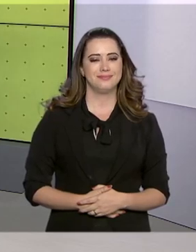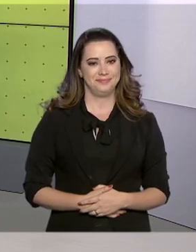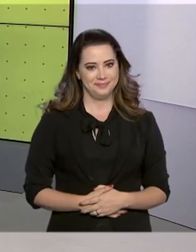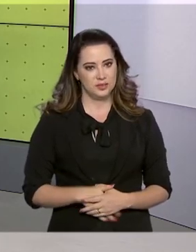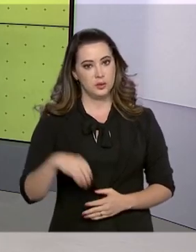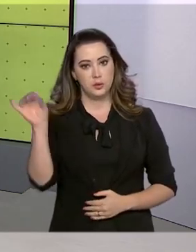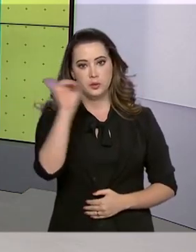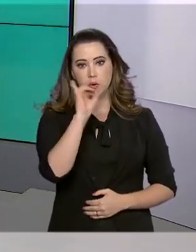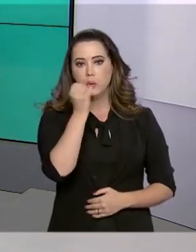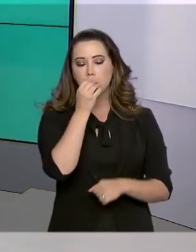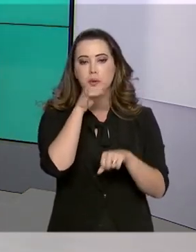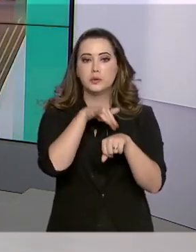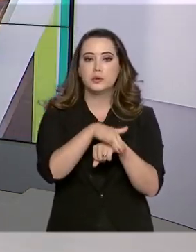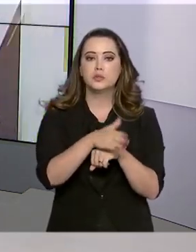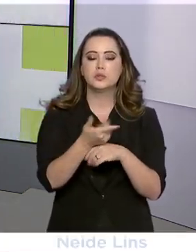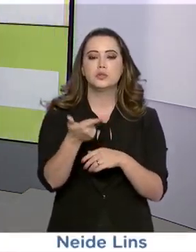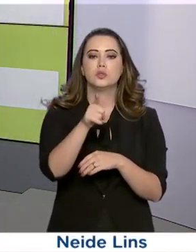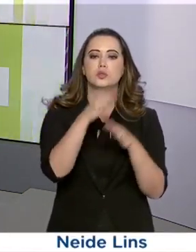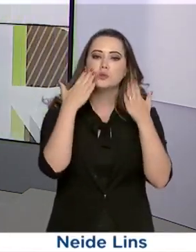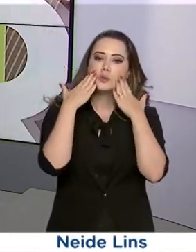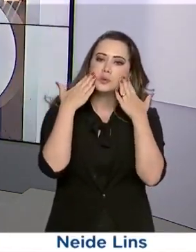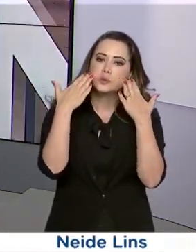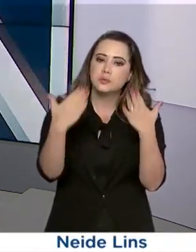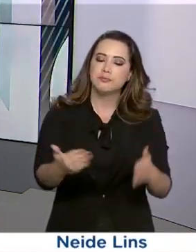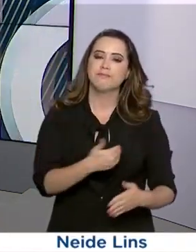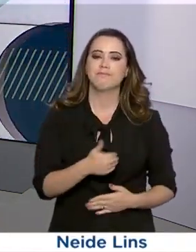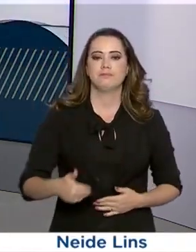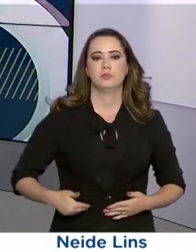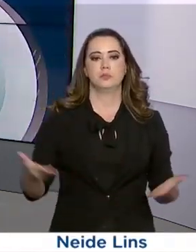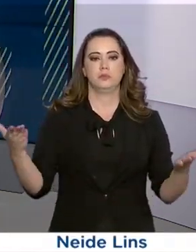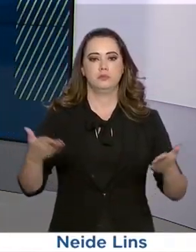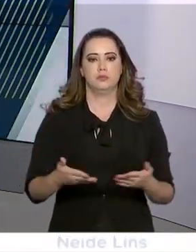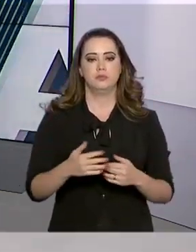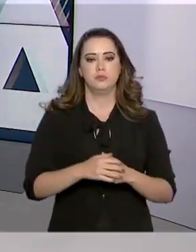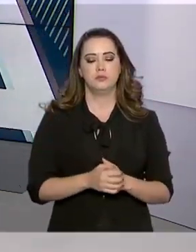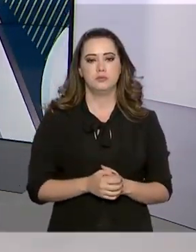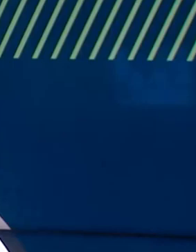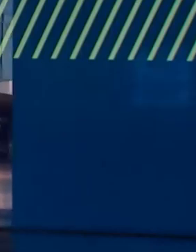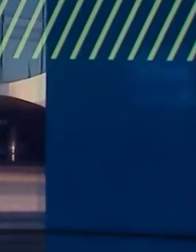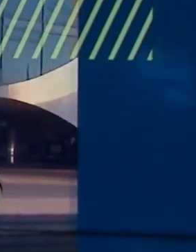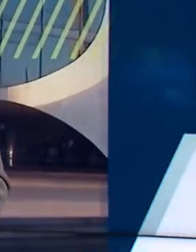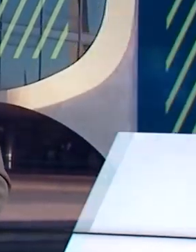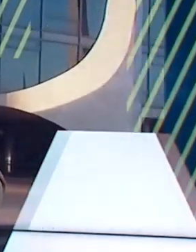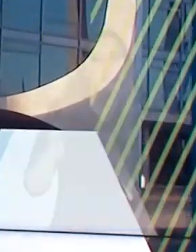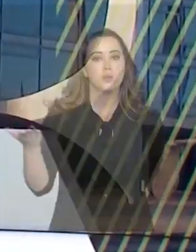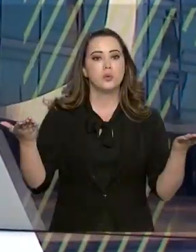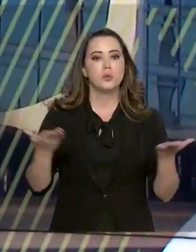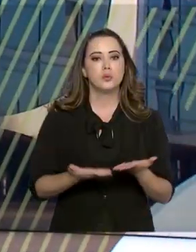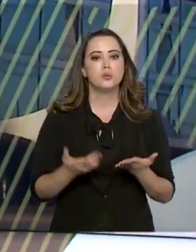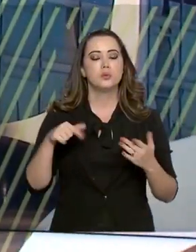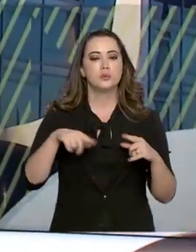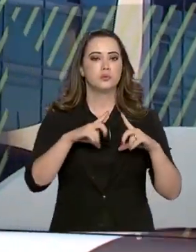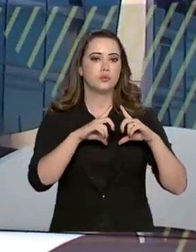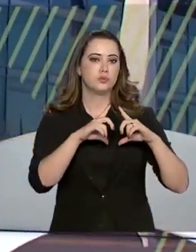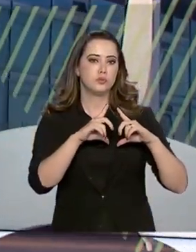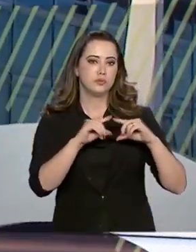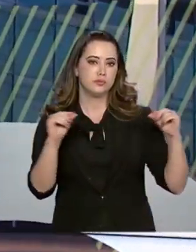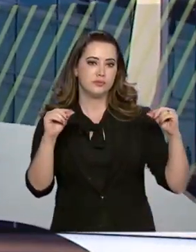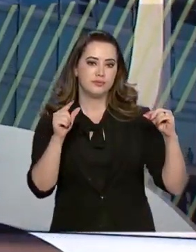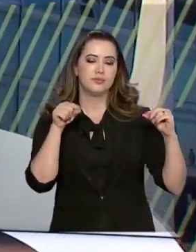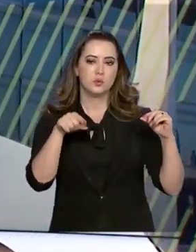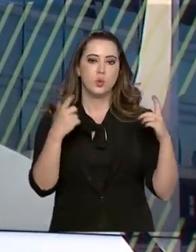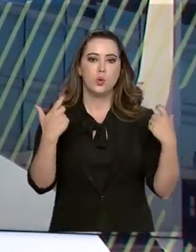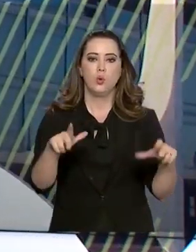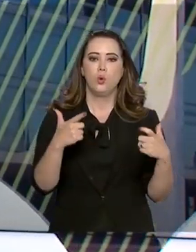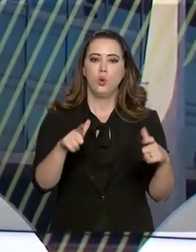Olá, boa noite. Estamos de volta com mais uma edição do Governo Agora. Foi inaugurado hoje aqui em Brasília um centro